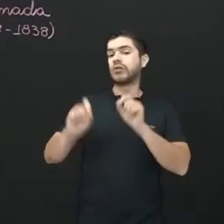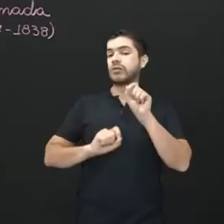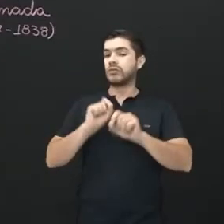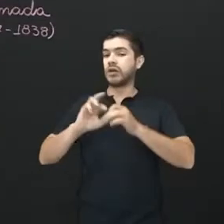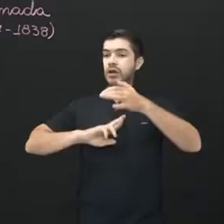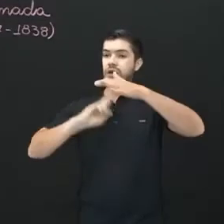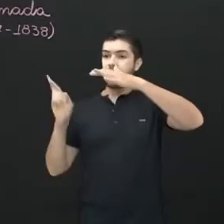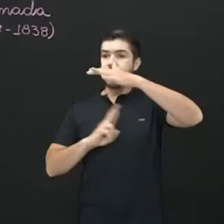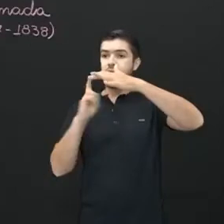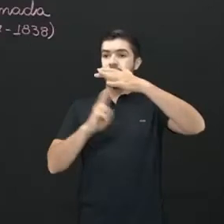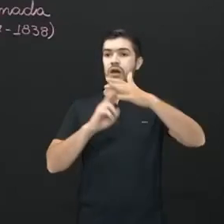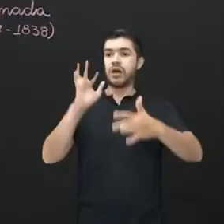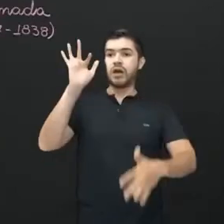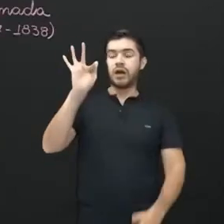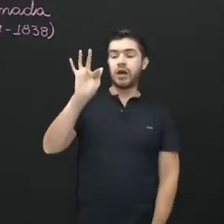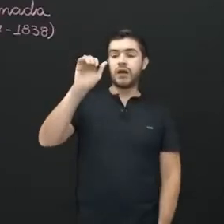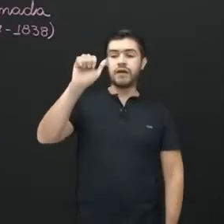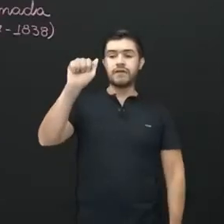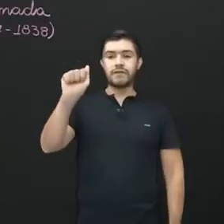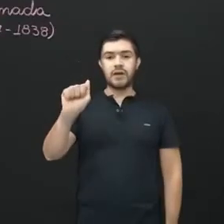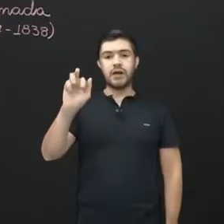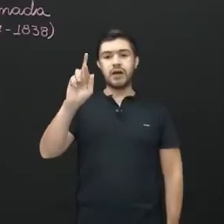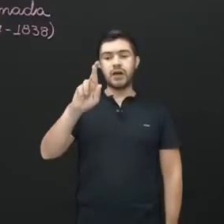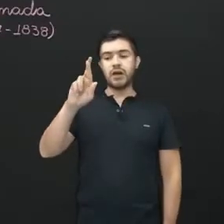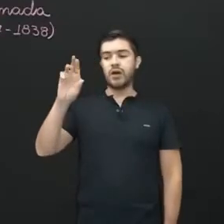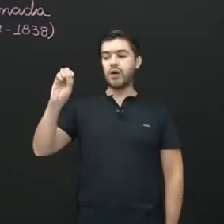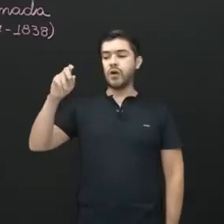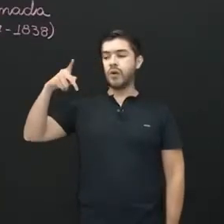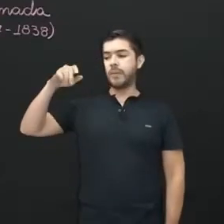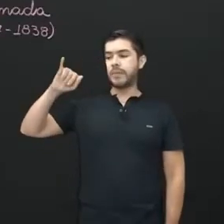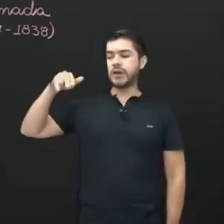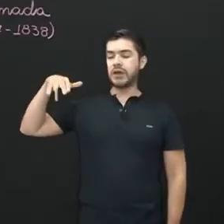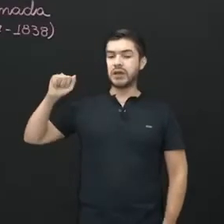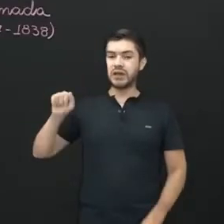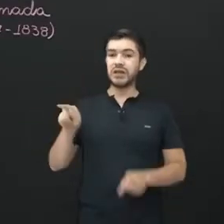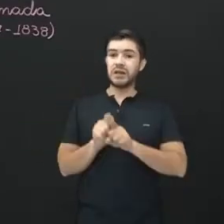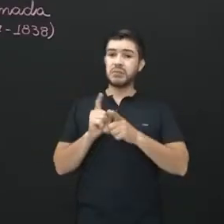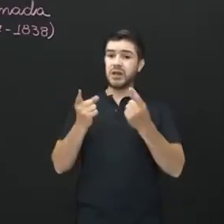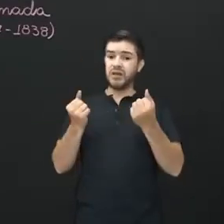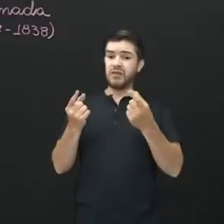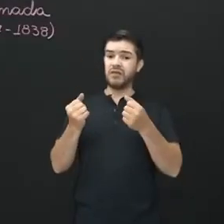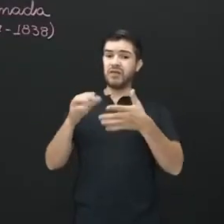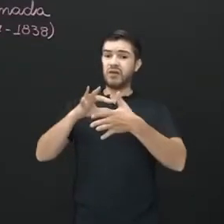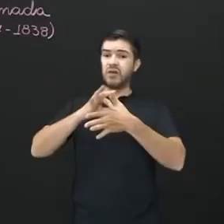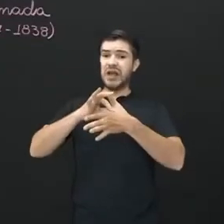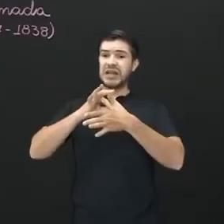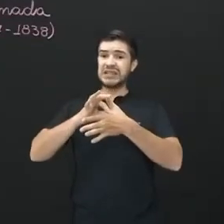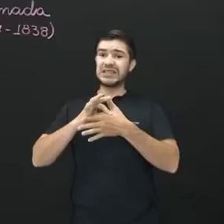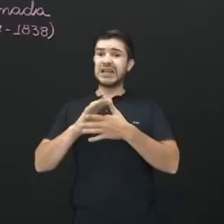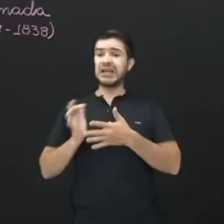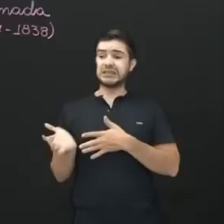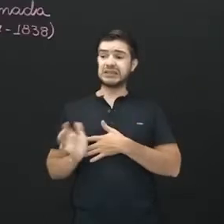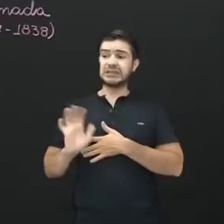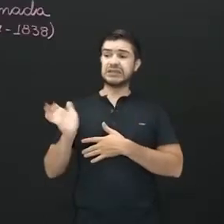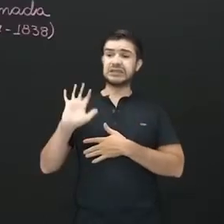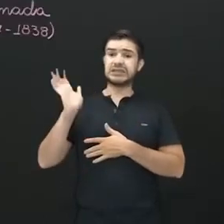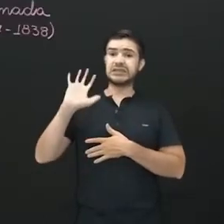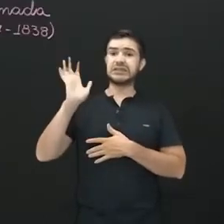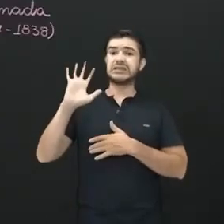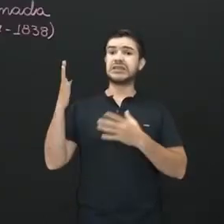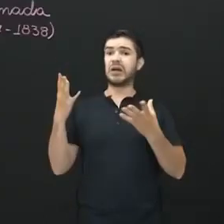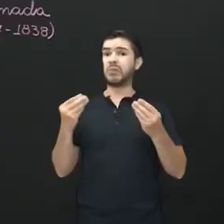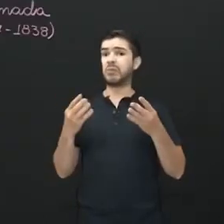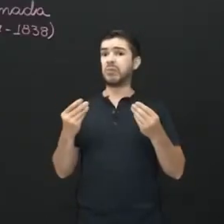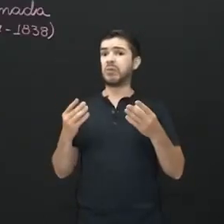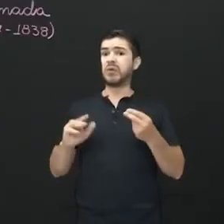com insatisfações das elites com relação ao preço do charque, a taxa que o governo brasileiro colocava sobre a